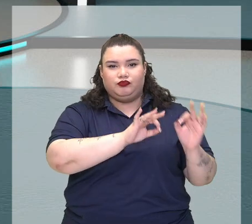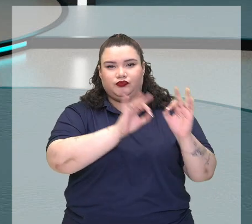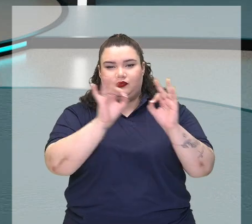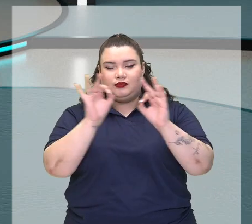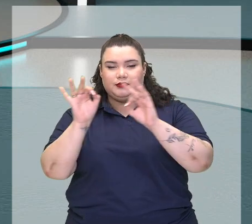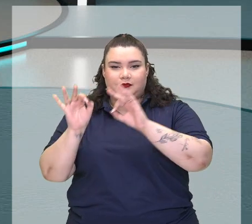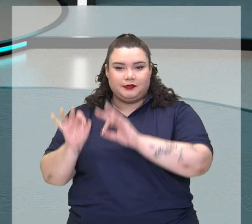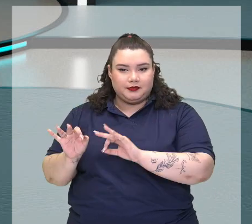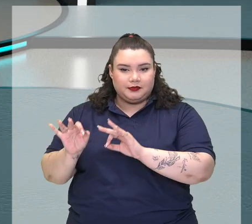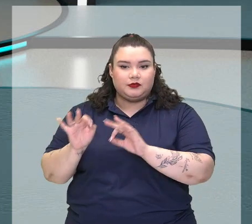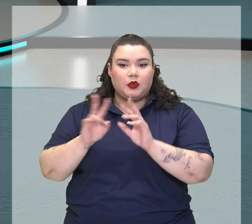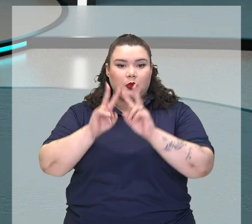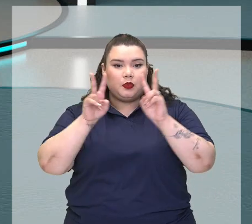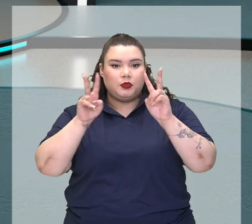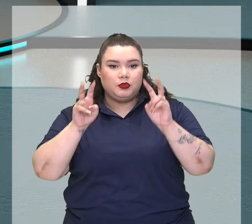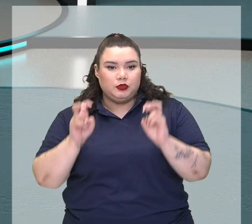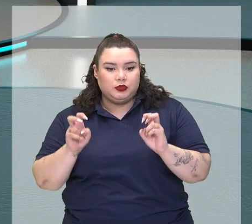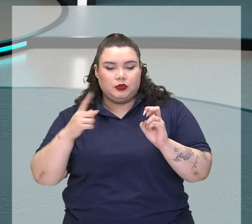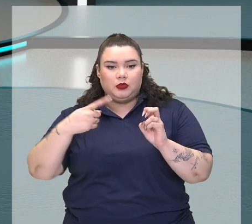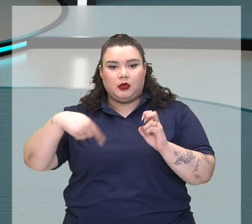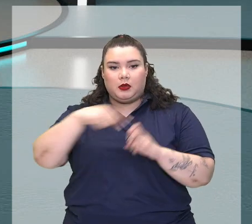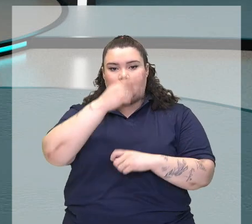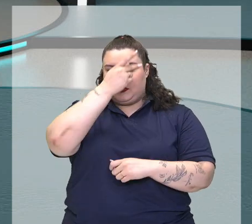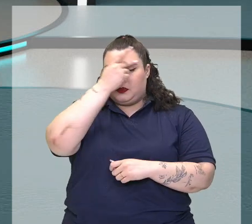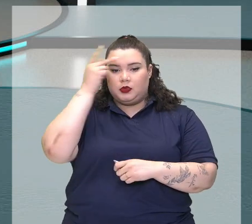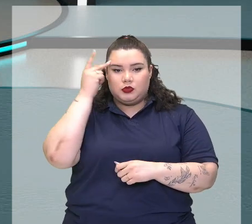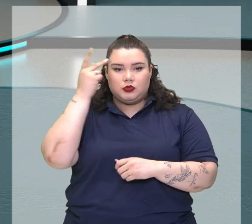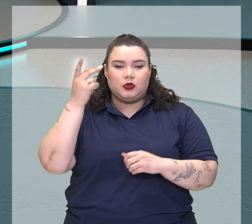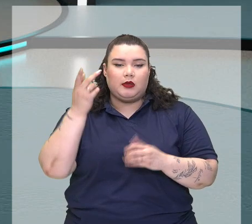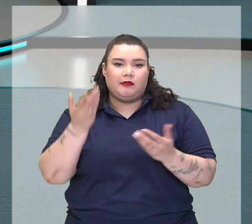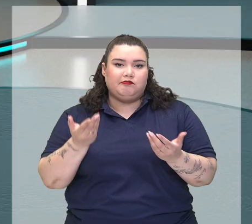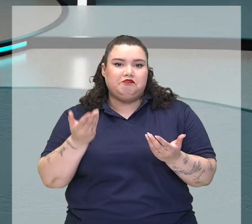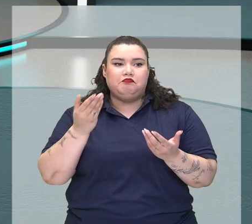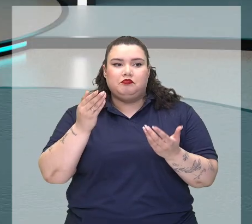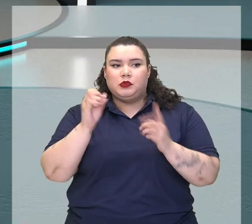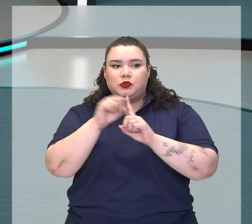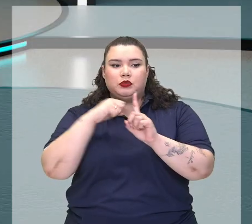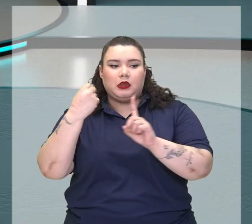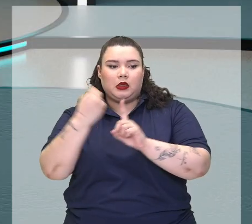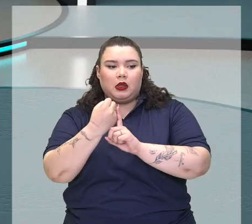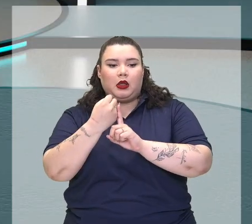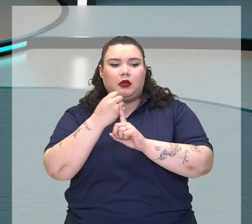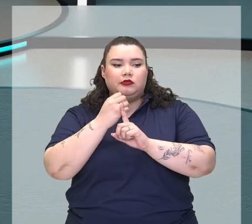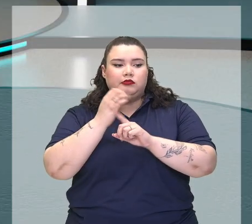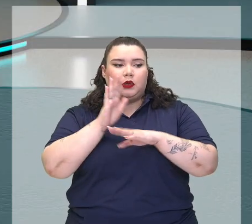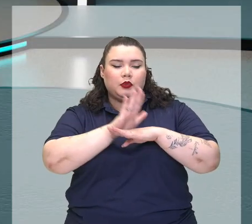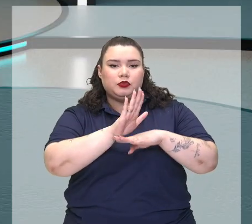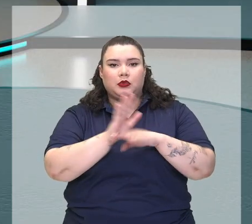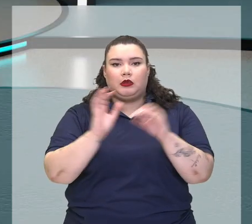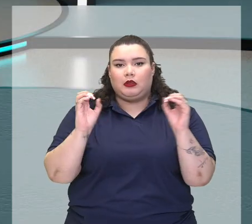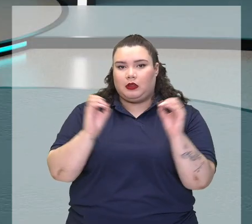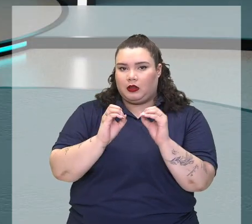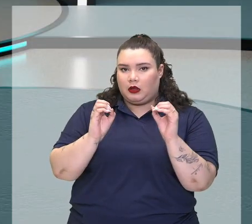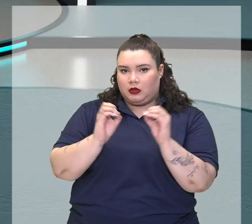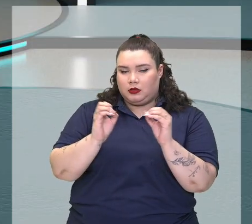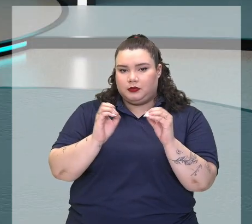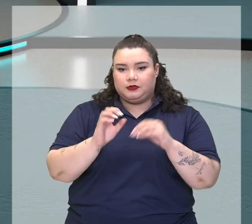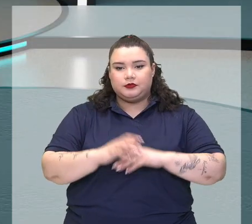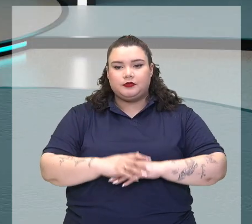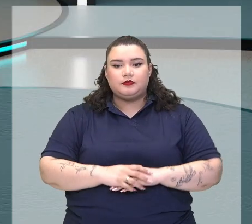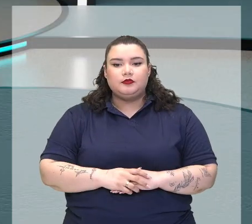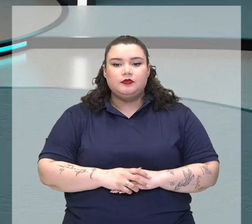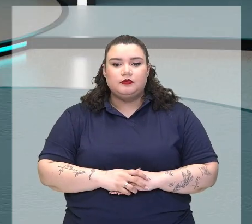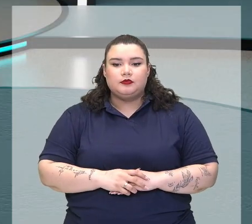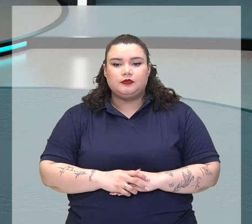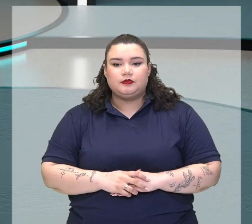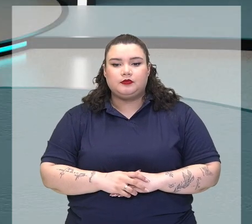assistimos aí sobre aqueles que estão invisíveis, aqueles que estão à margem da sociedade.